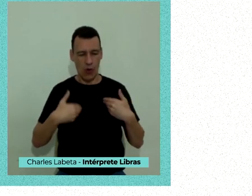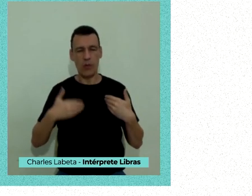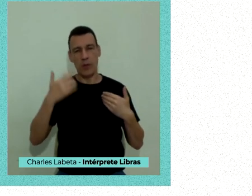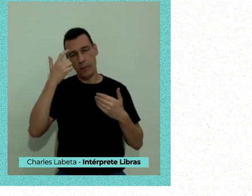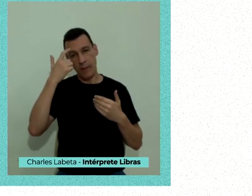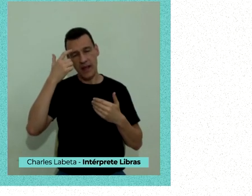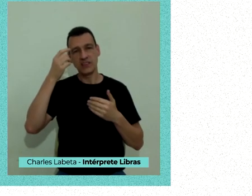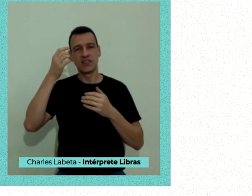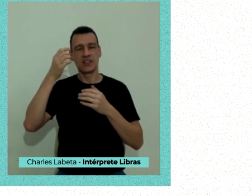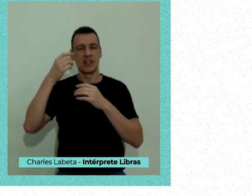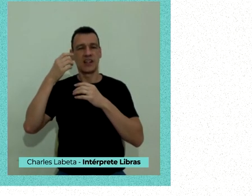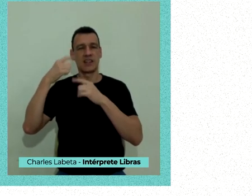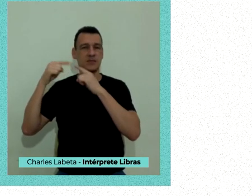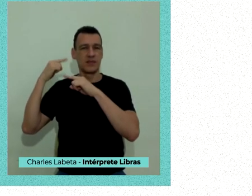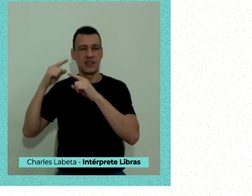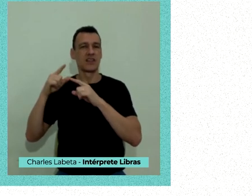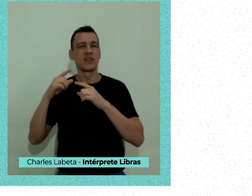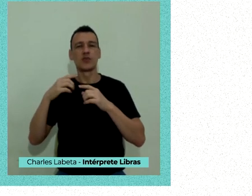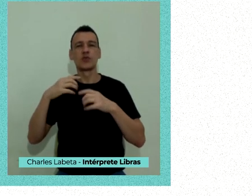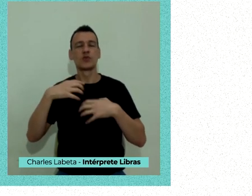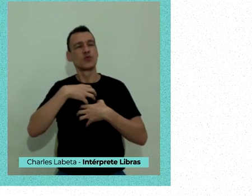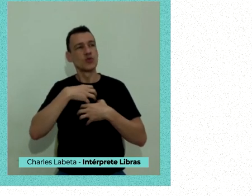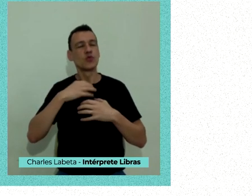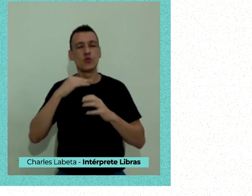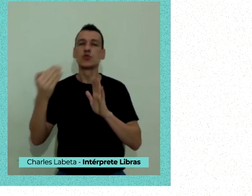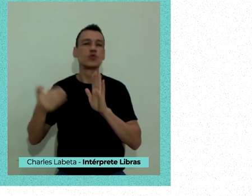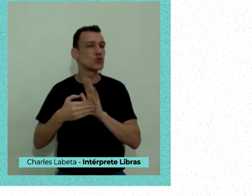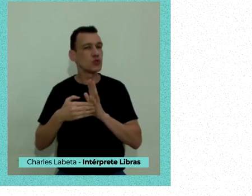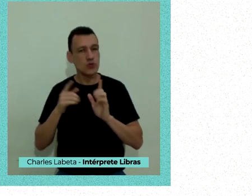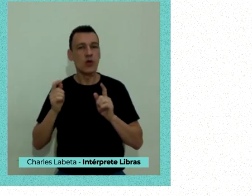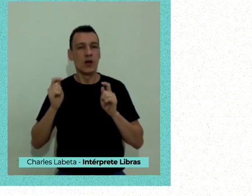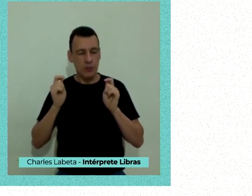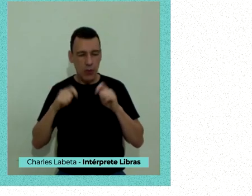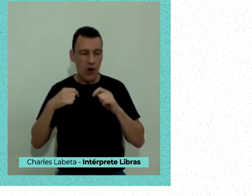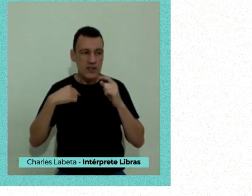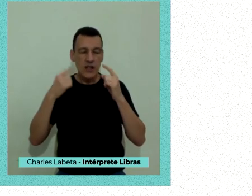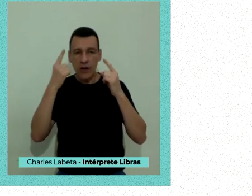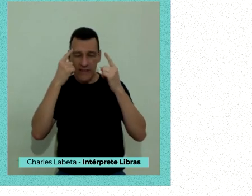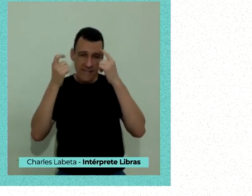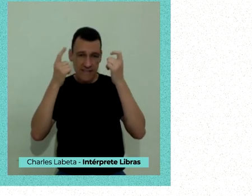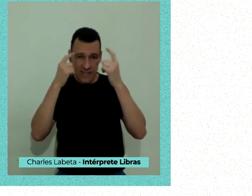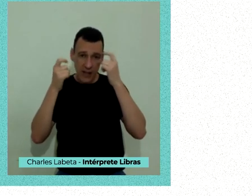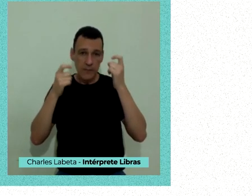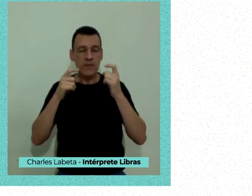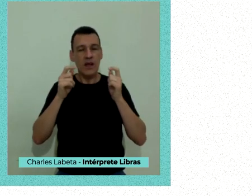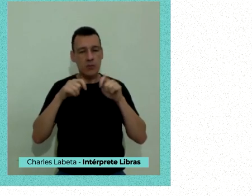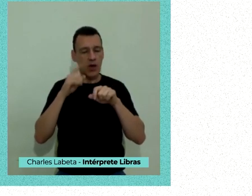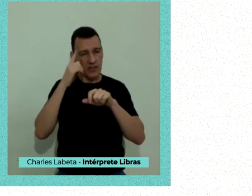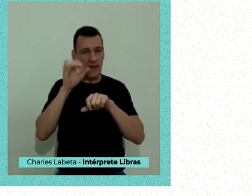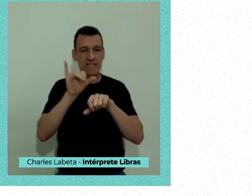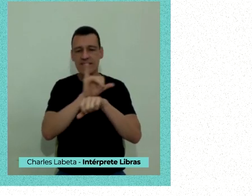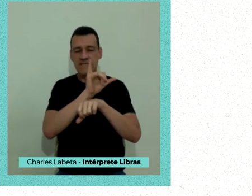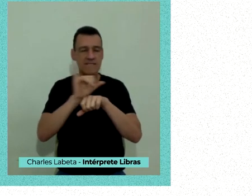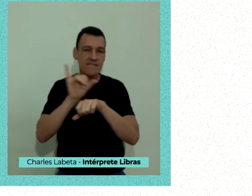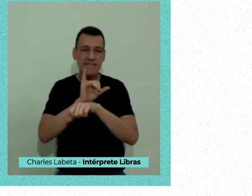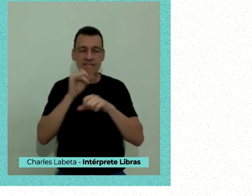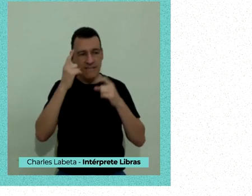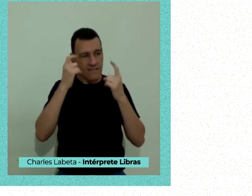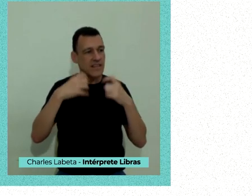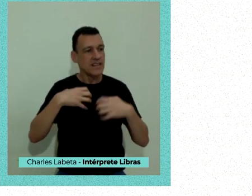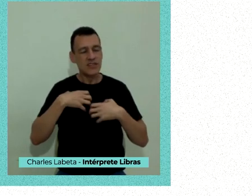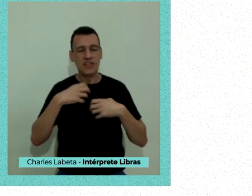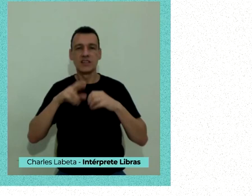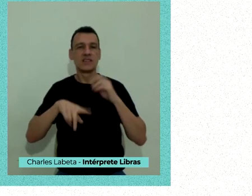de construção intelecto para construir até mesmo conosco, enquanto professores e